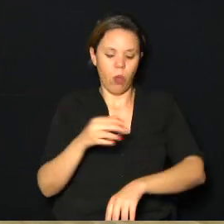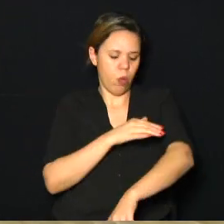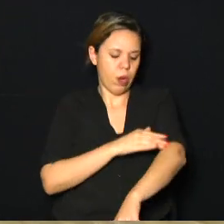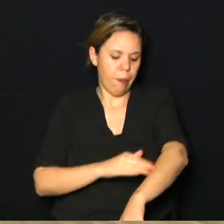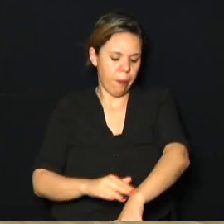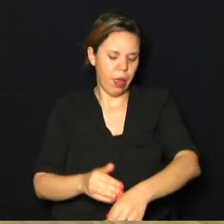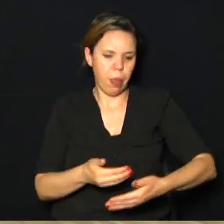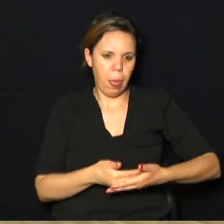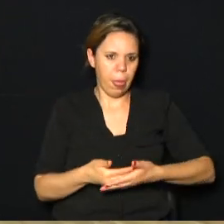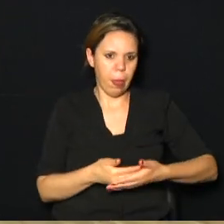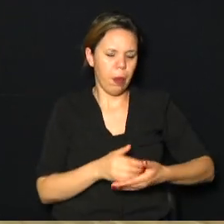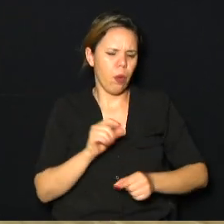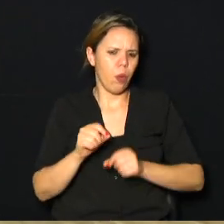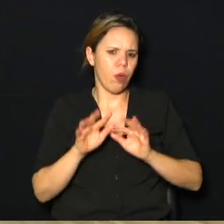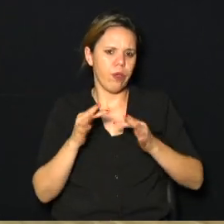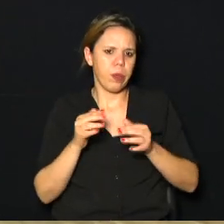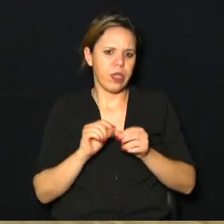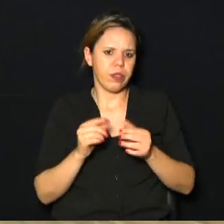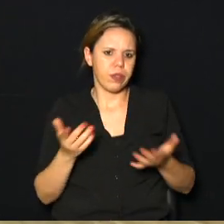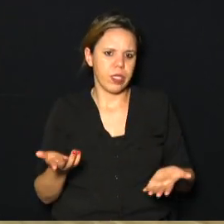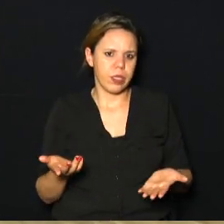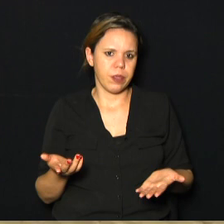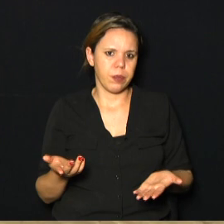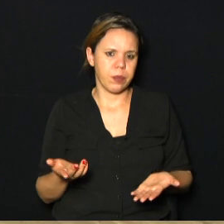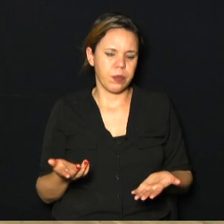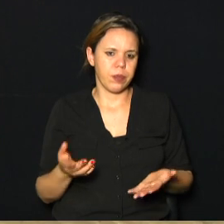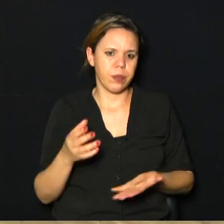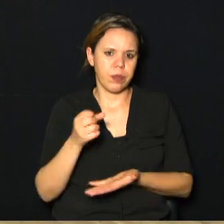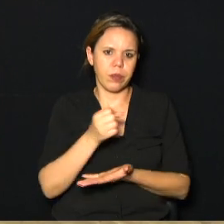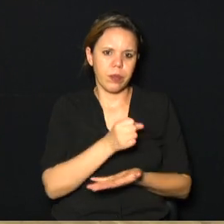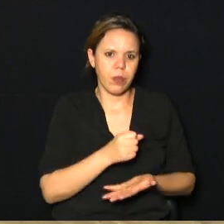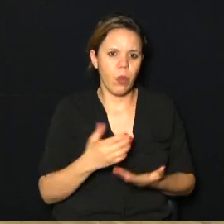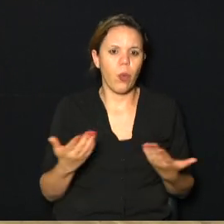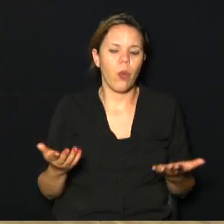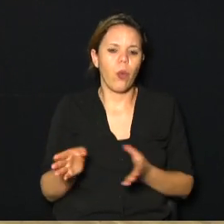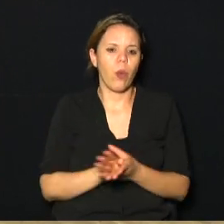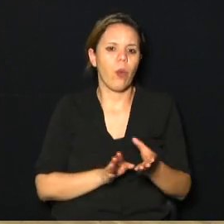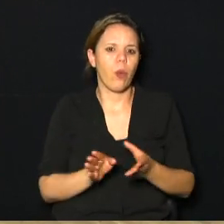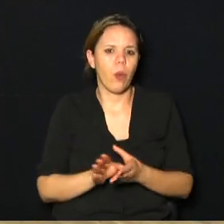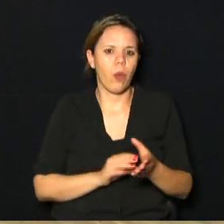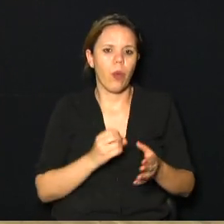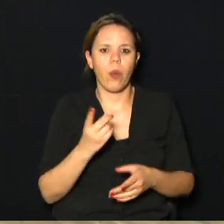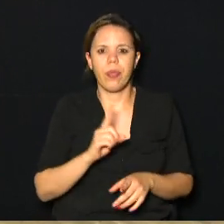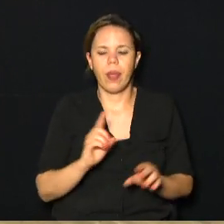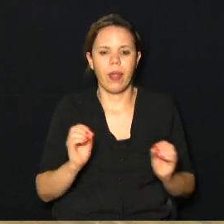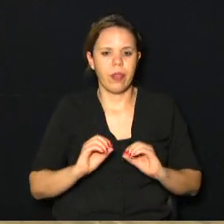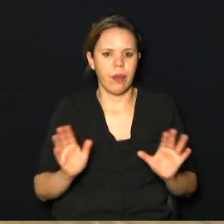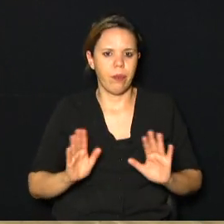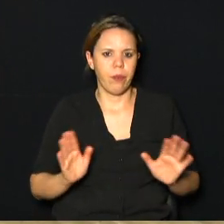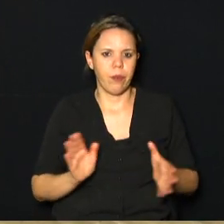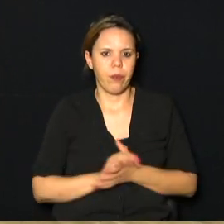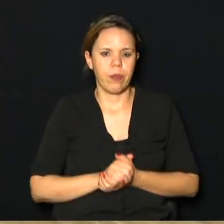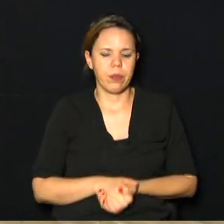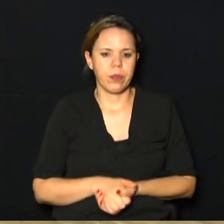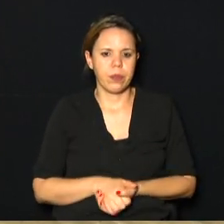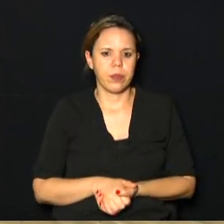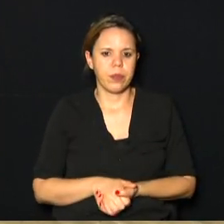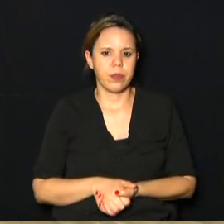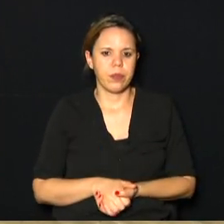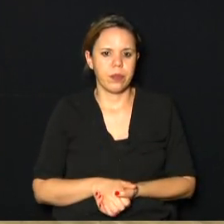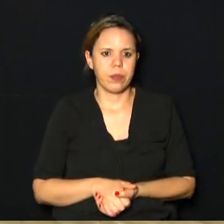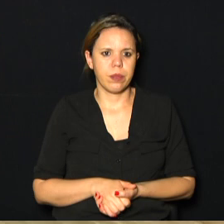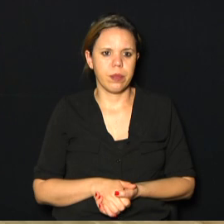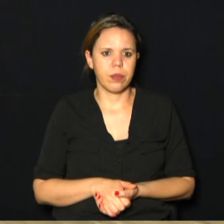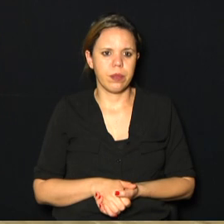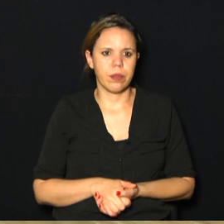do bebê, né? O que os pais devem fazer? Passar um hidratante? Qual que é a recomendação? Ou não passar nada?